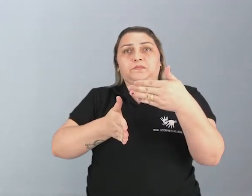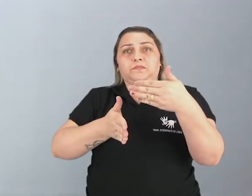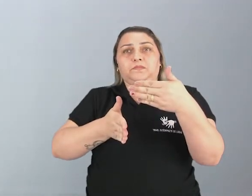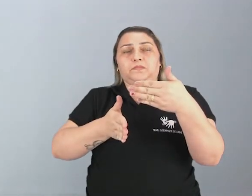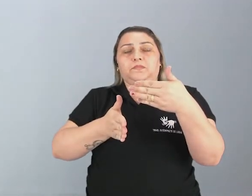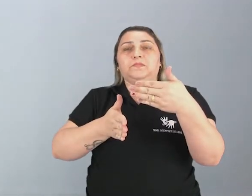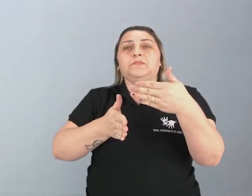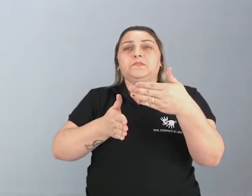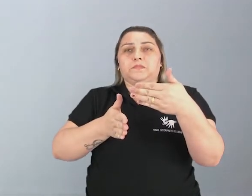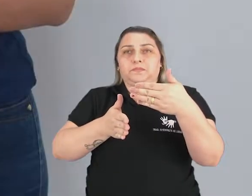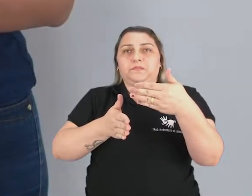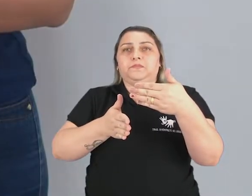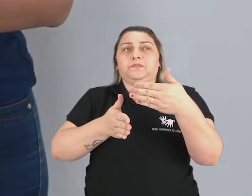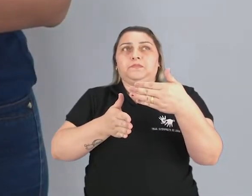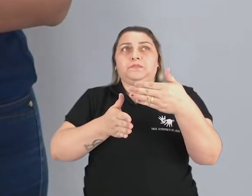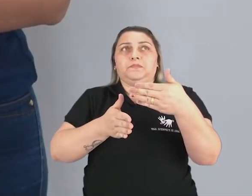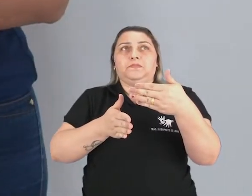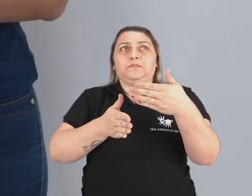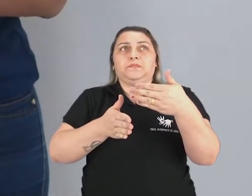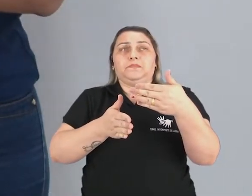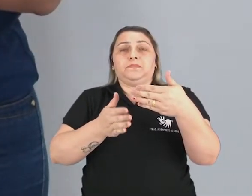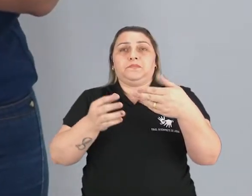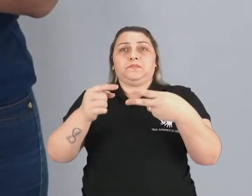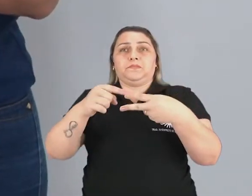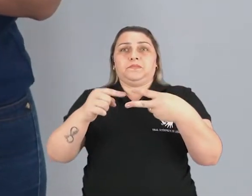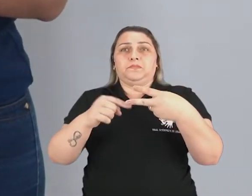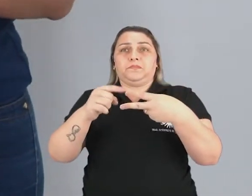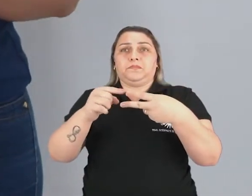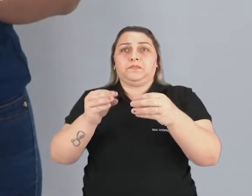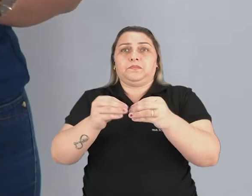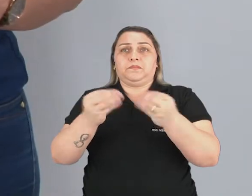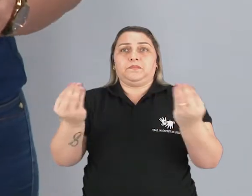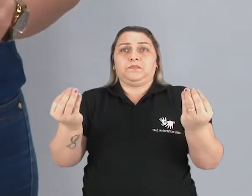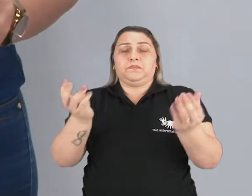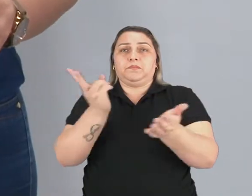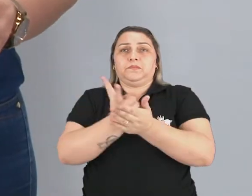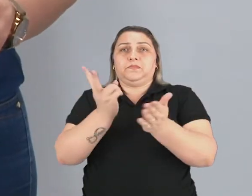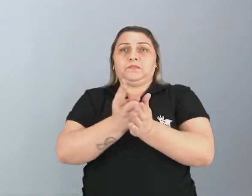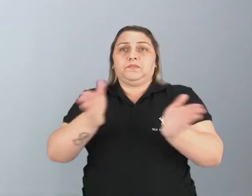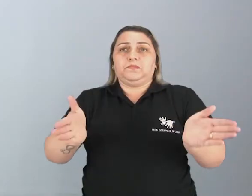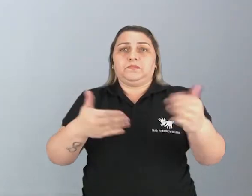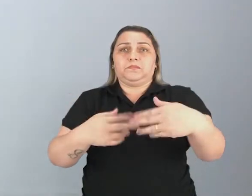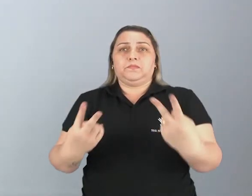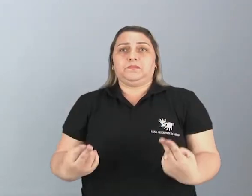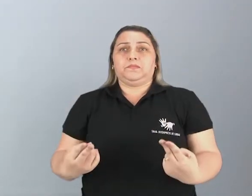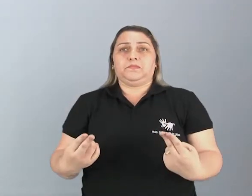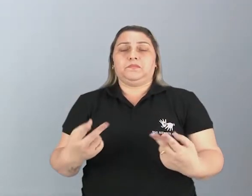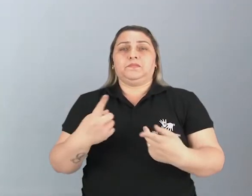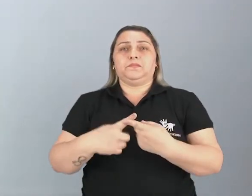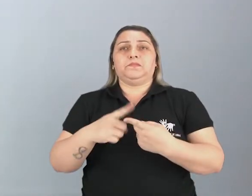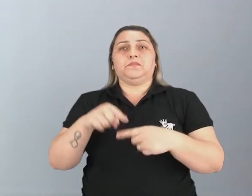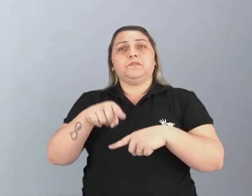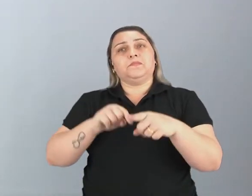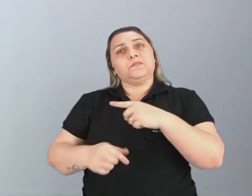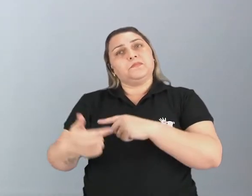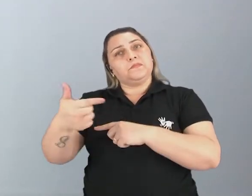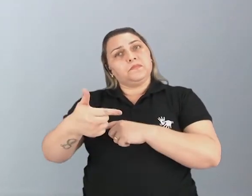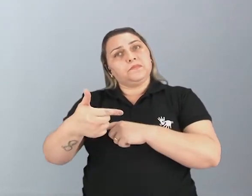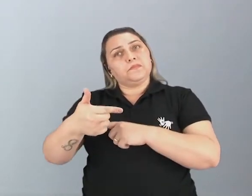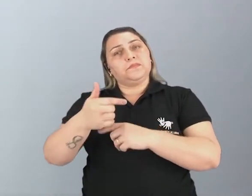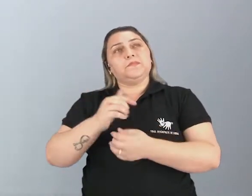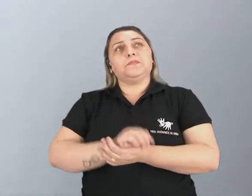metade, né? E eu vou ficar com duas partes do mesmo tamanho, porque eu dividi por